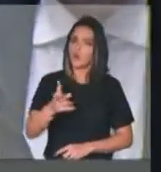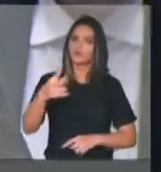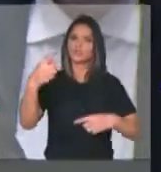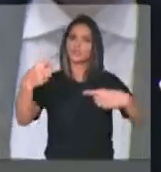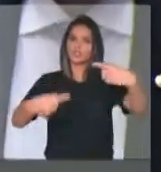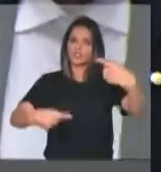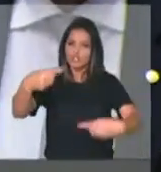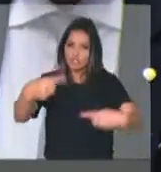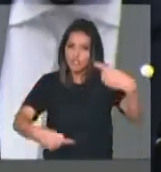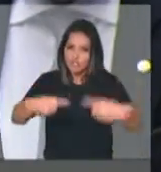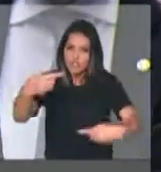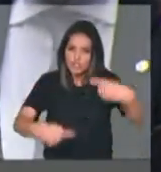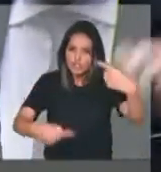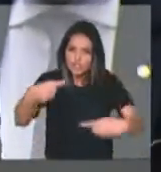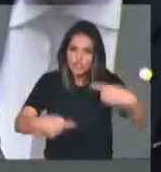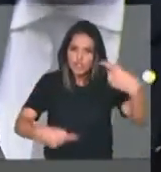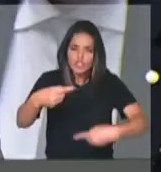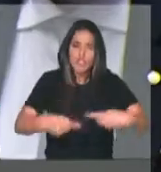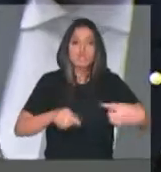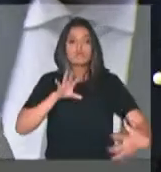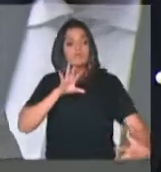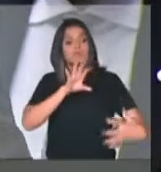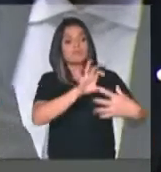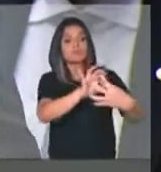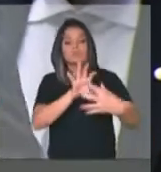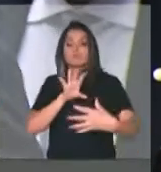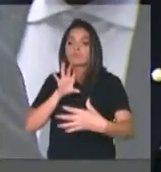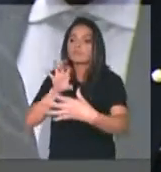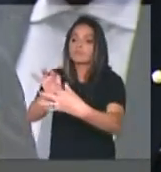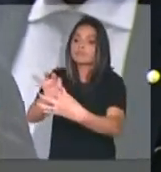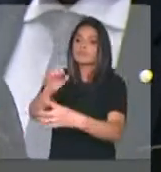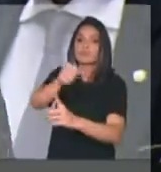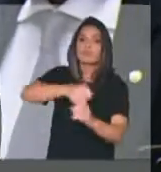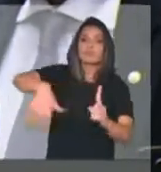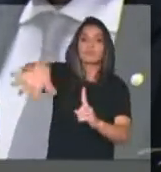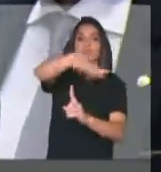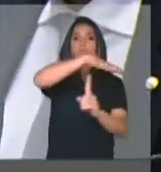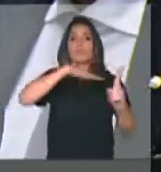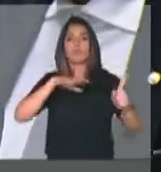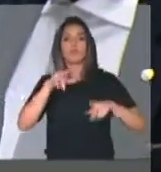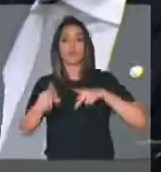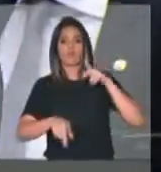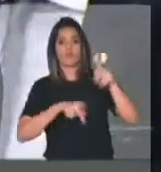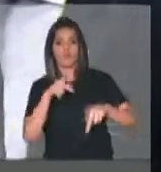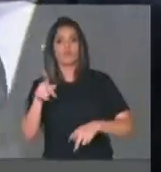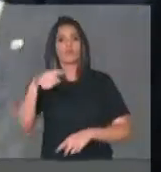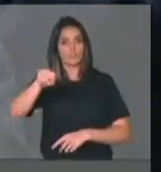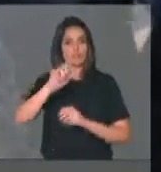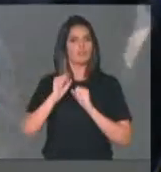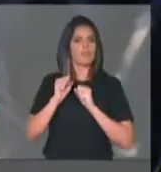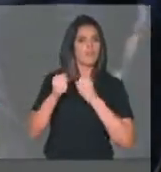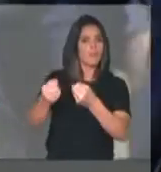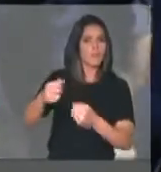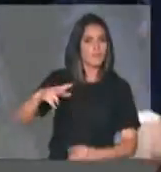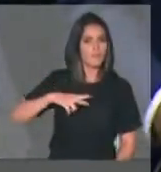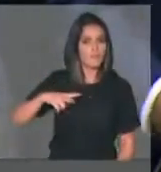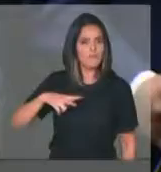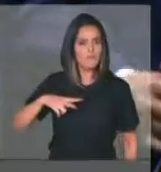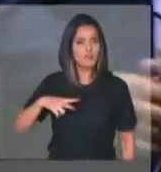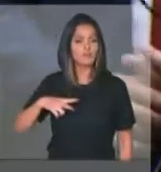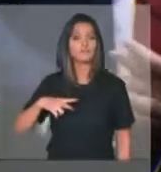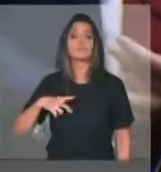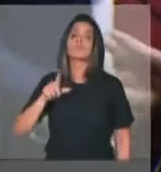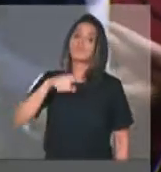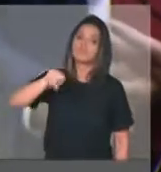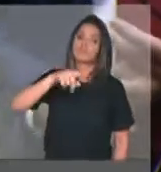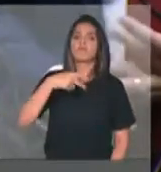dialogar com o conjunto da população brasileira. Aqueles que defendem a privatização